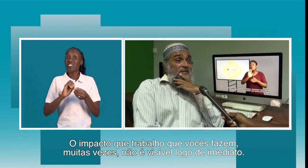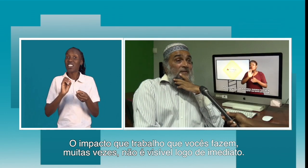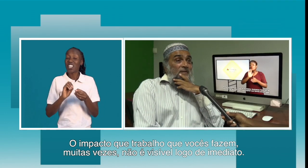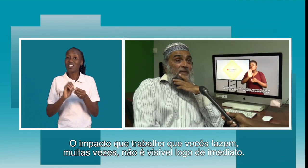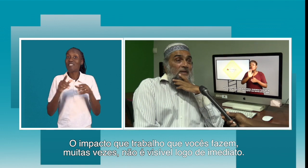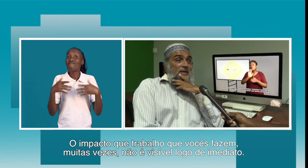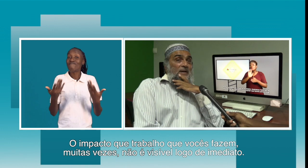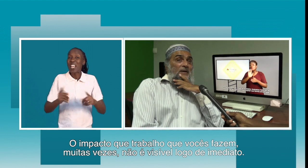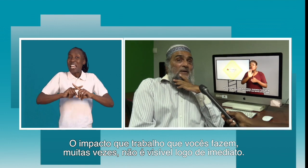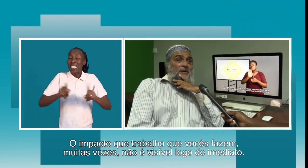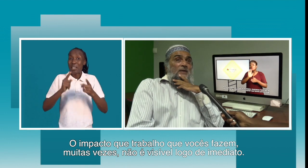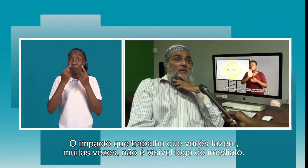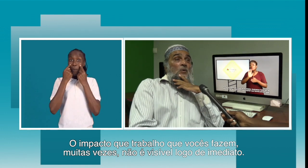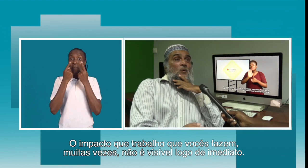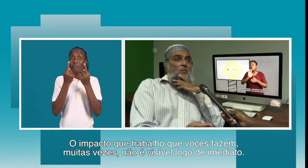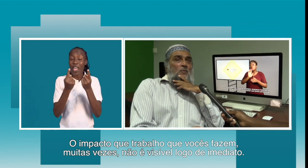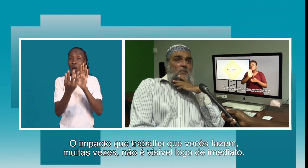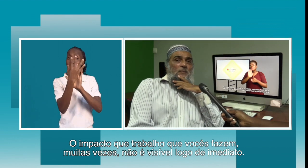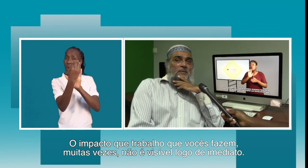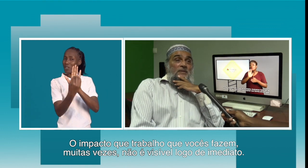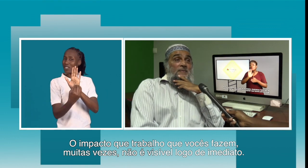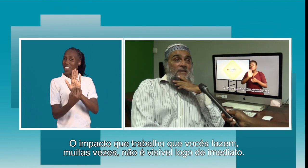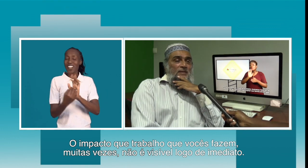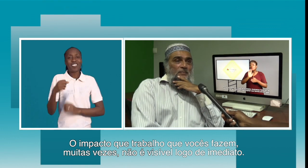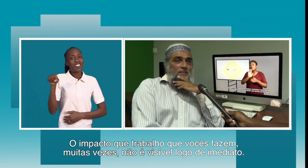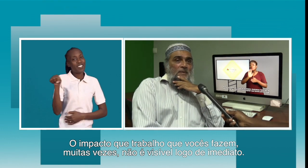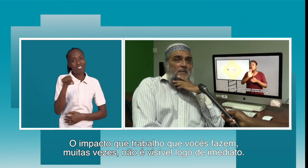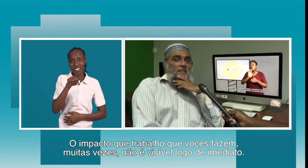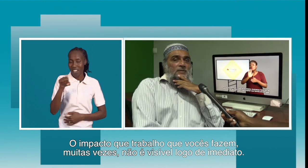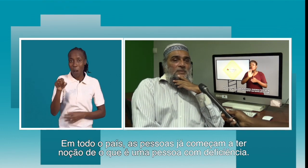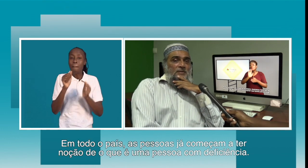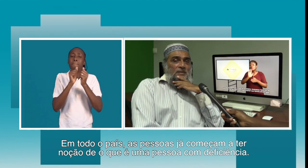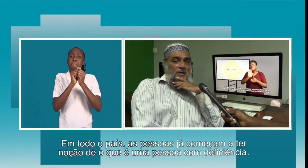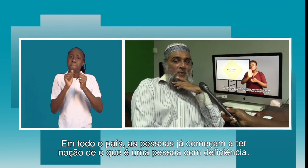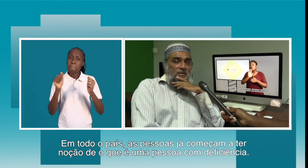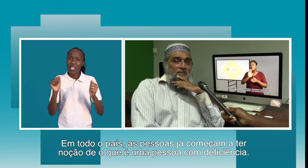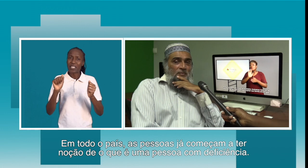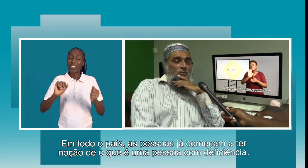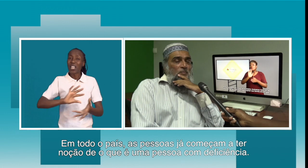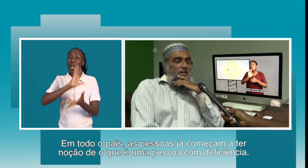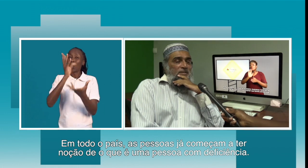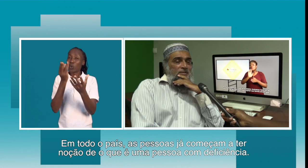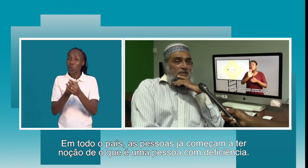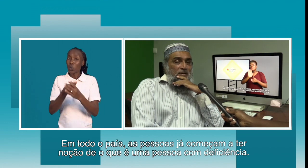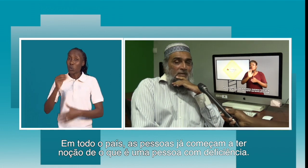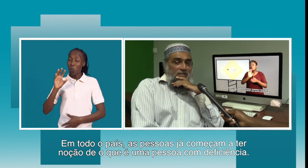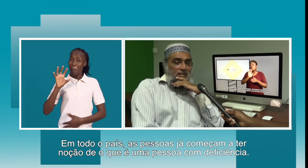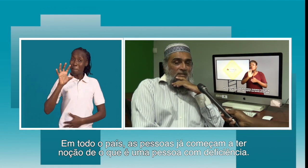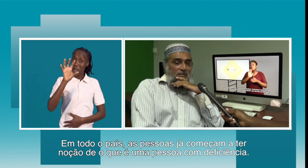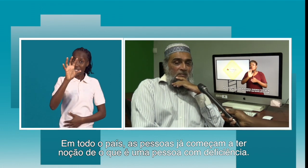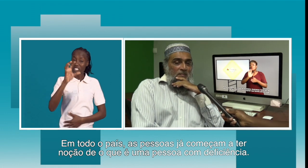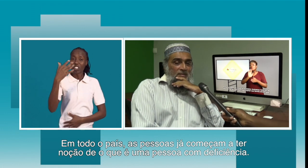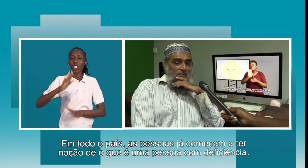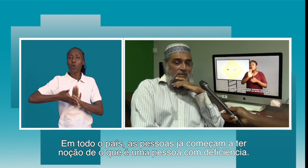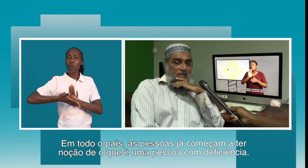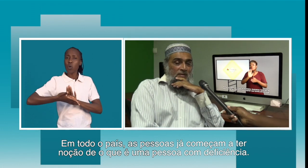visível logo, de imediato. Mas, ao nível de todo o país, já